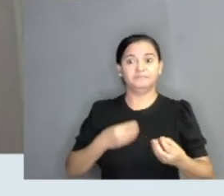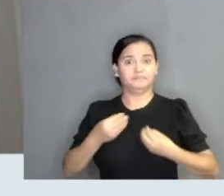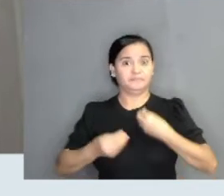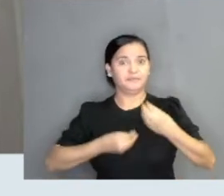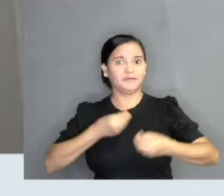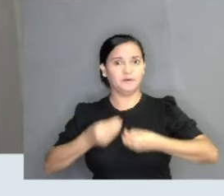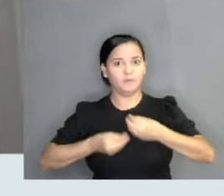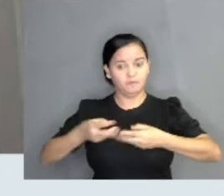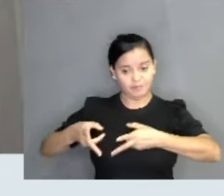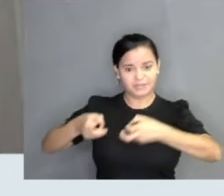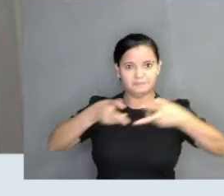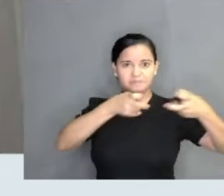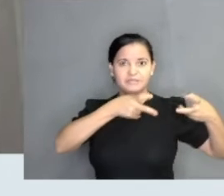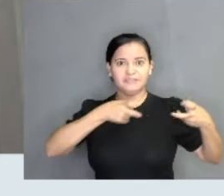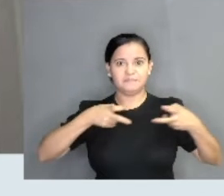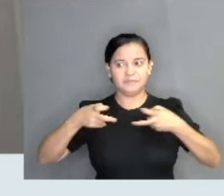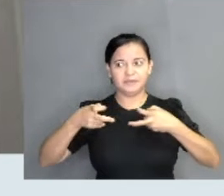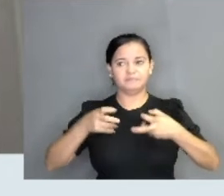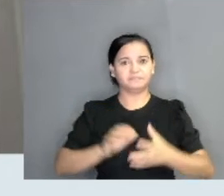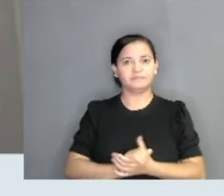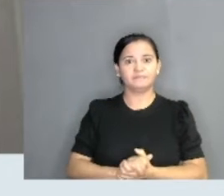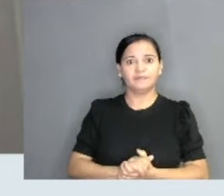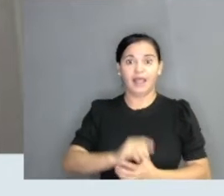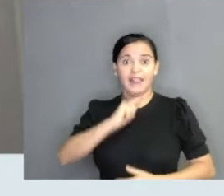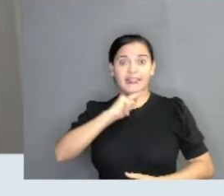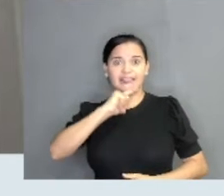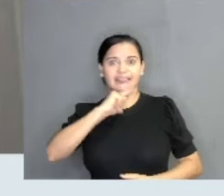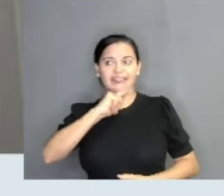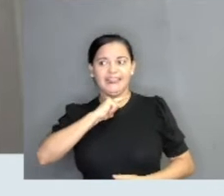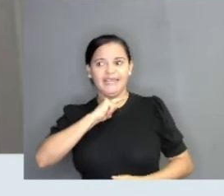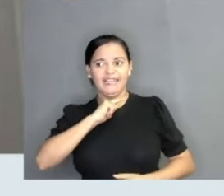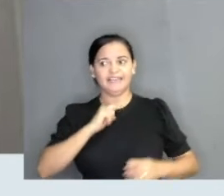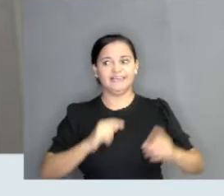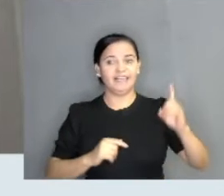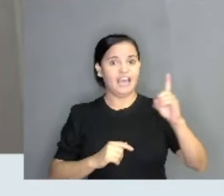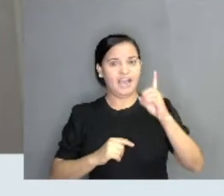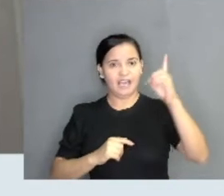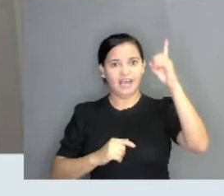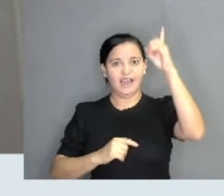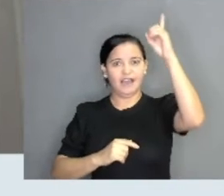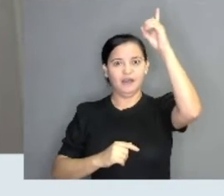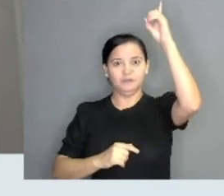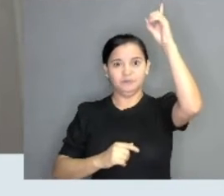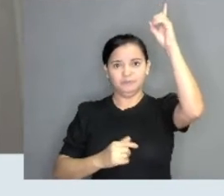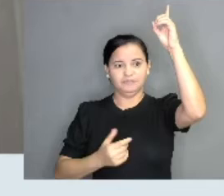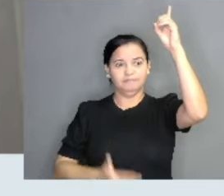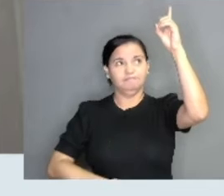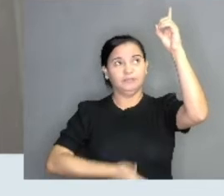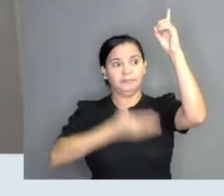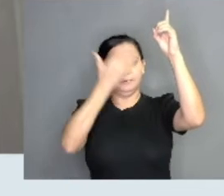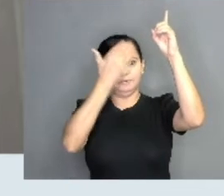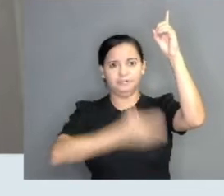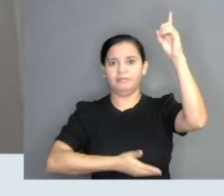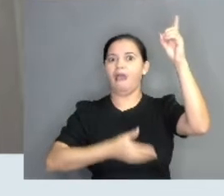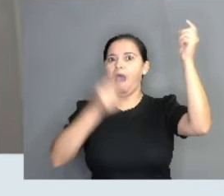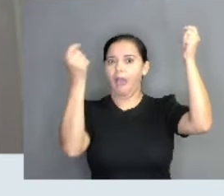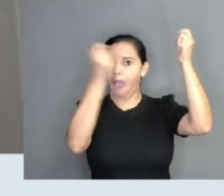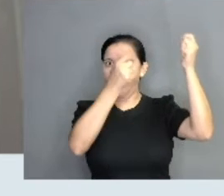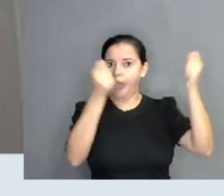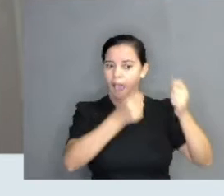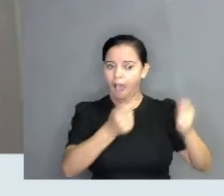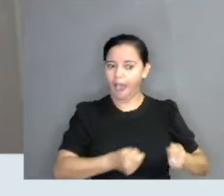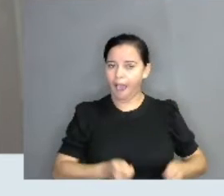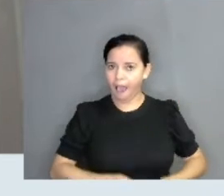você percebe que a estátua, ela demonstra um movimento. Então é uma obra de arte